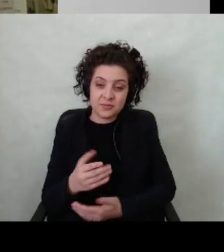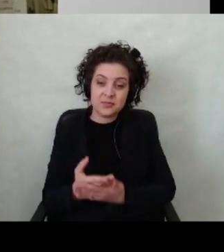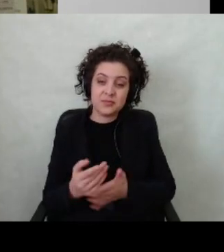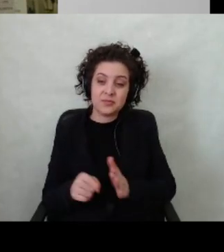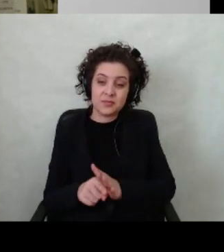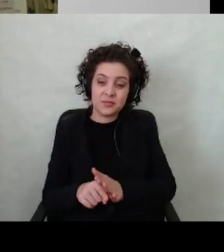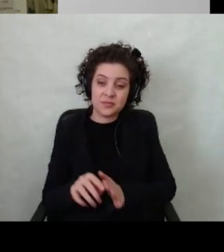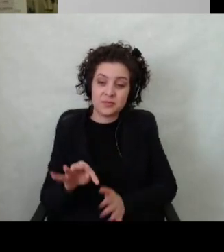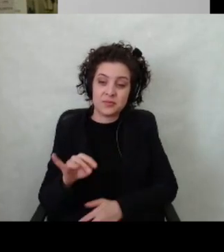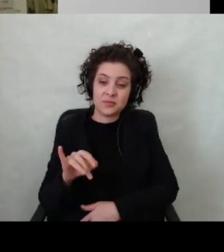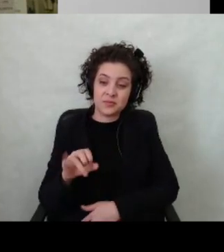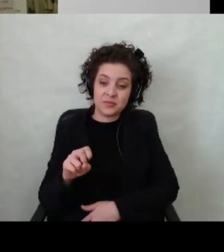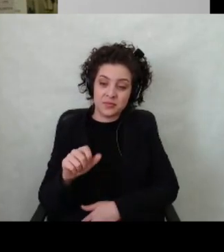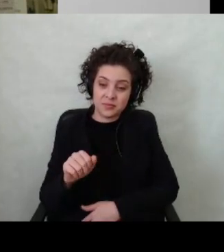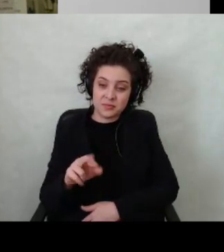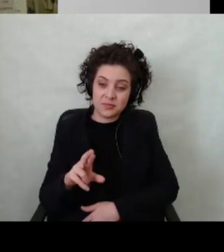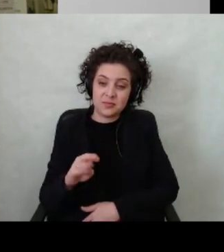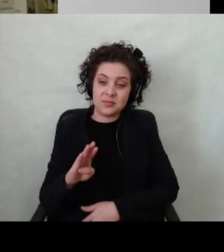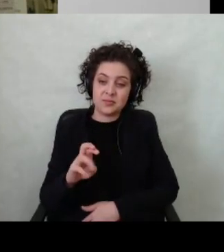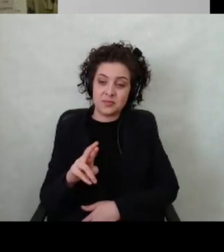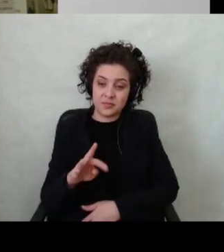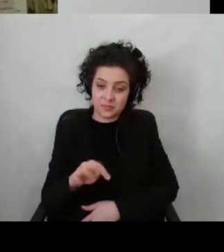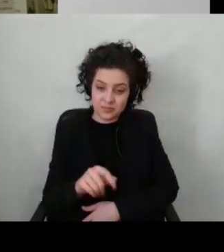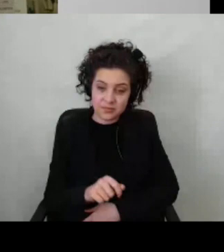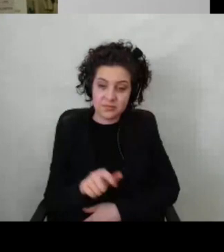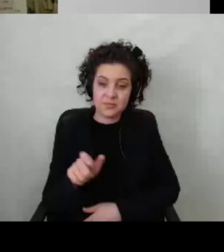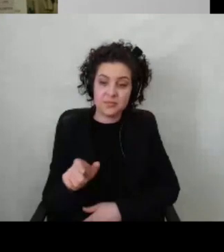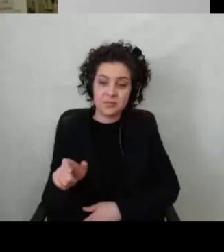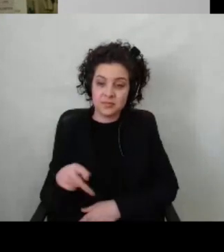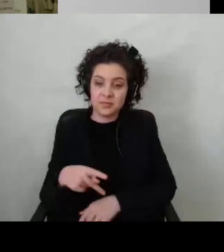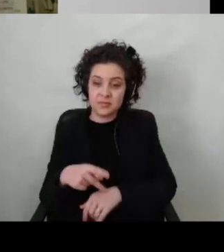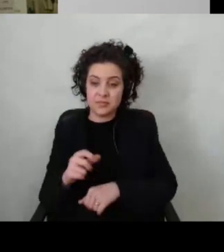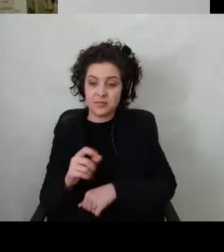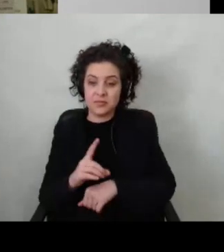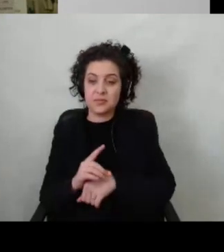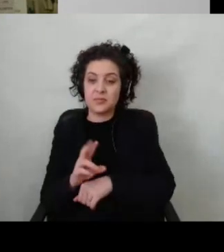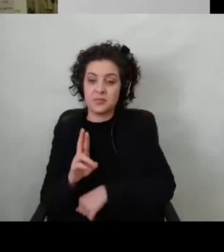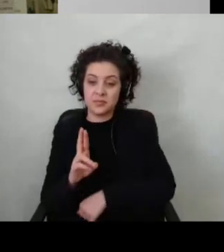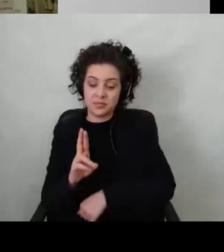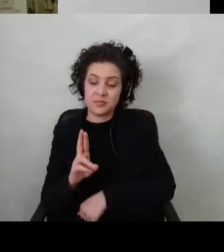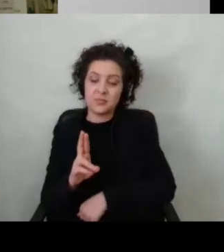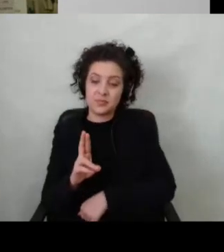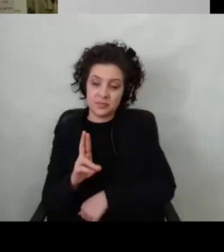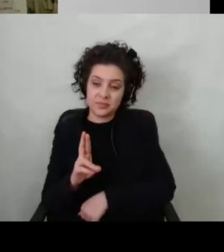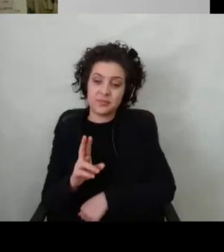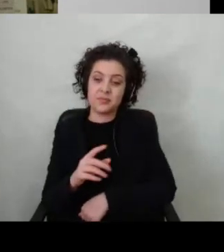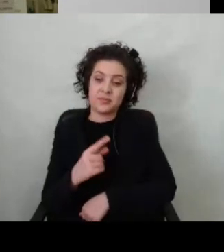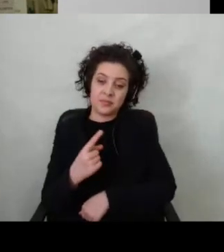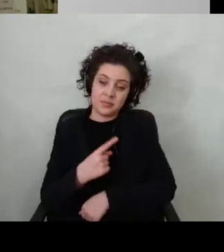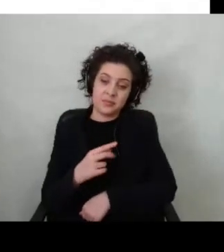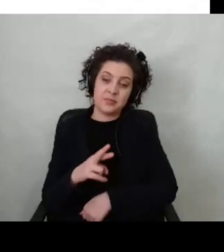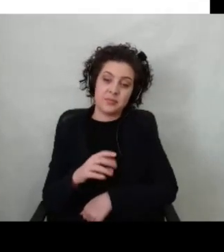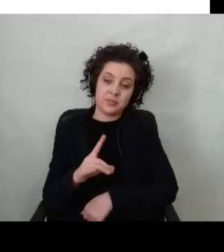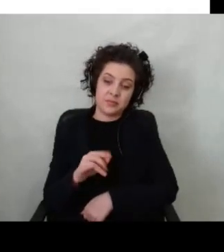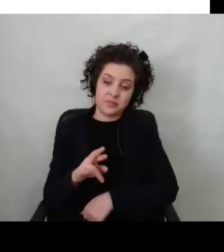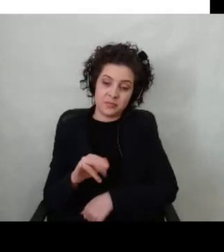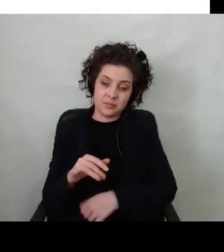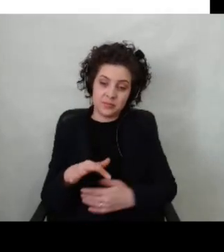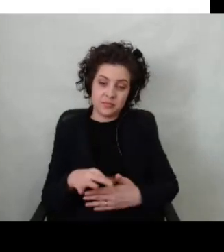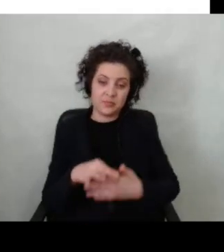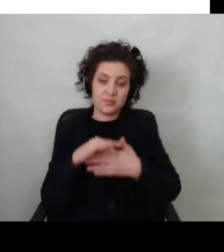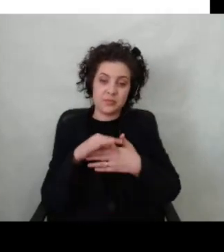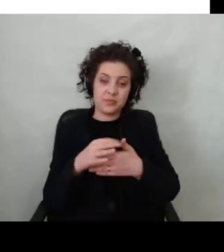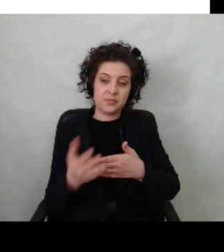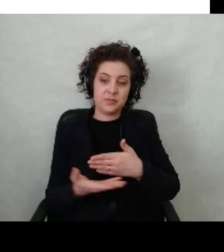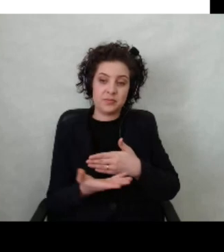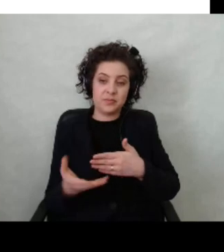doutora Roberta, que são as pós-docs, e eu e o professor Rodrigo, né, que temos o prazer de liderar essa equipe. E